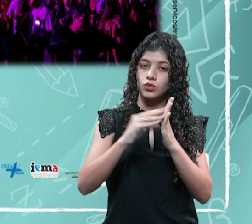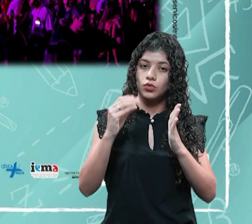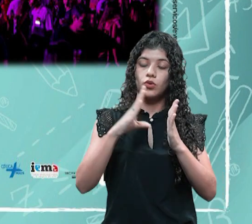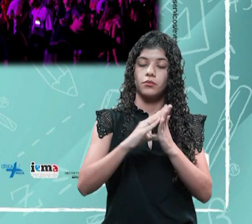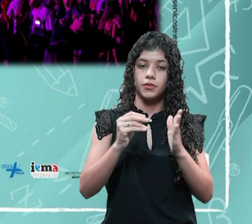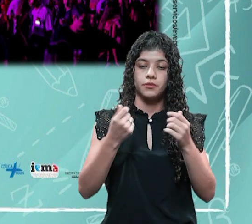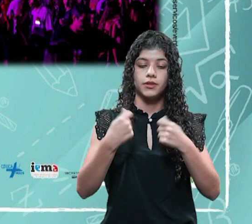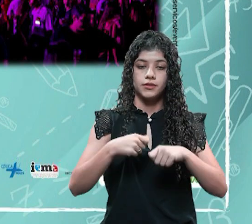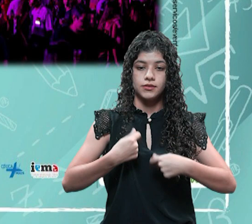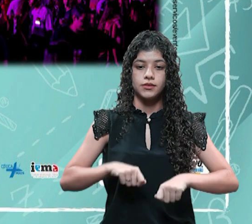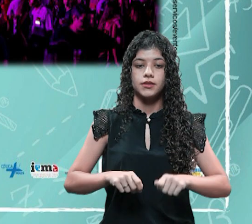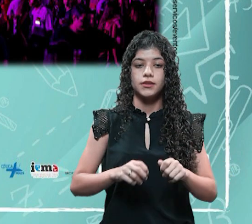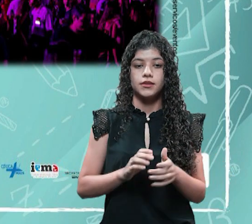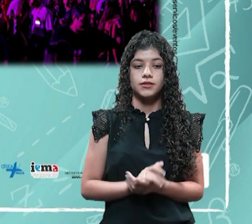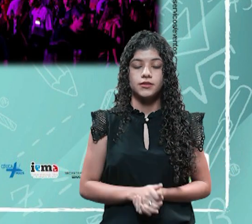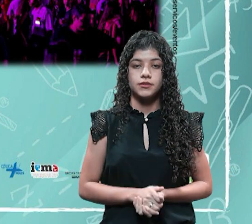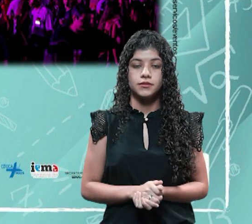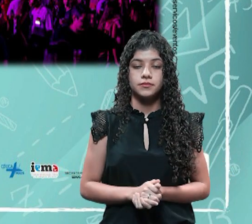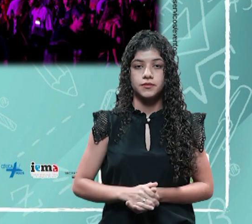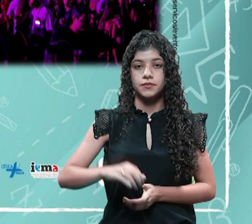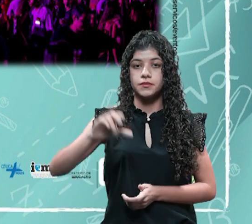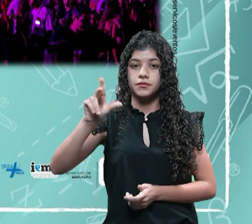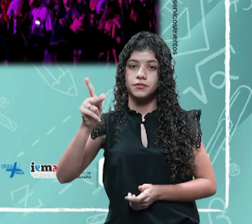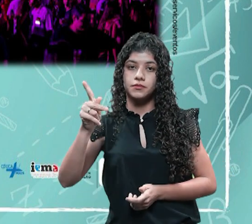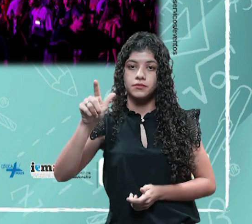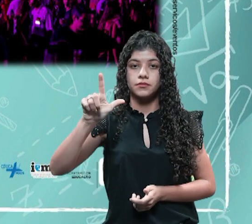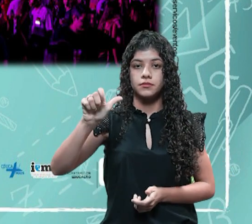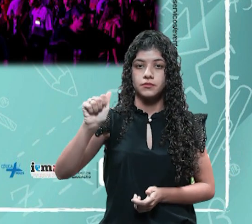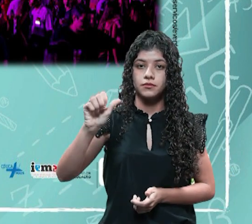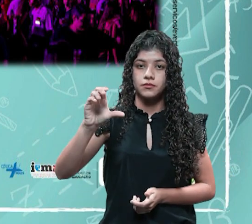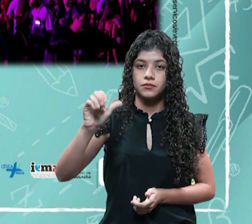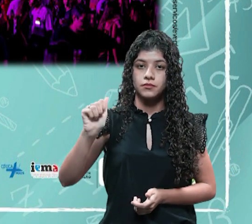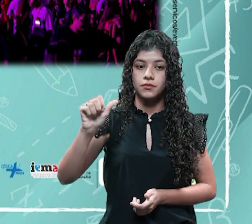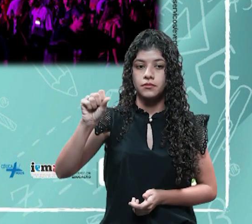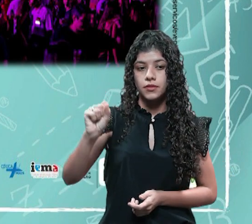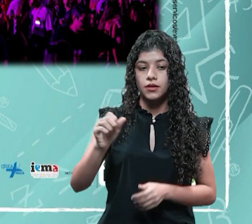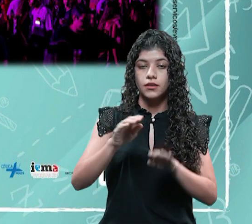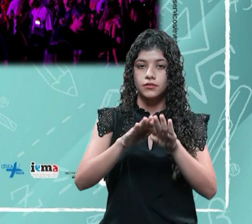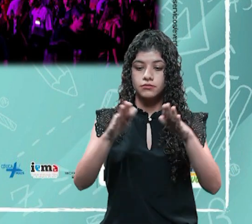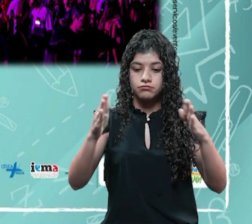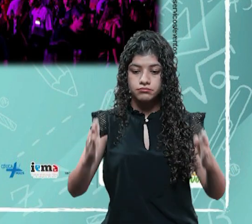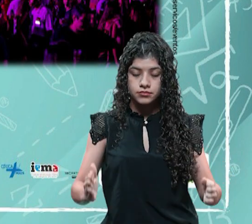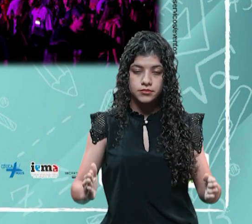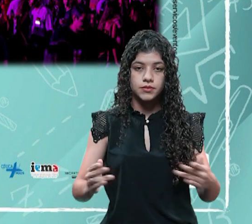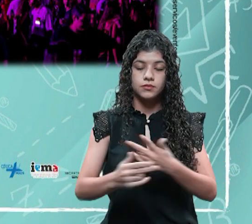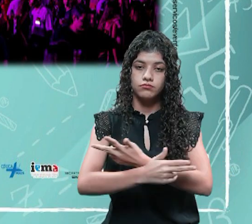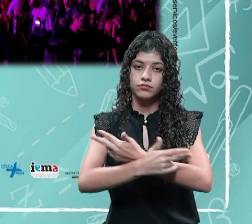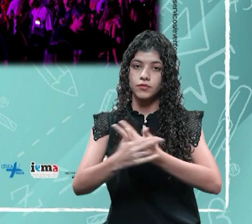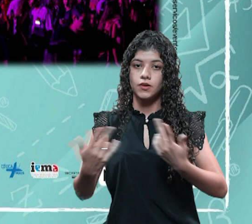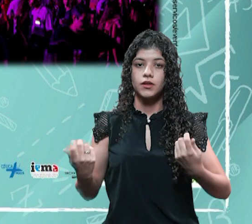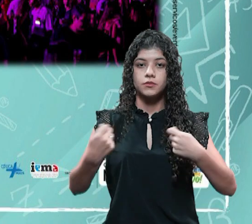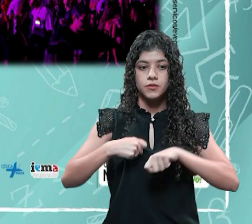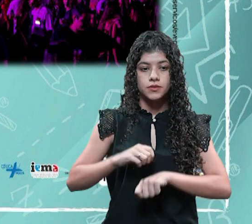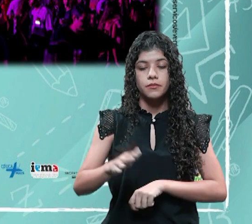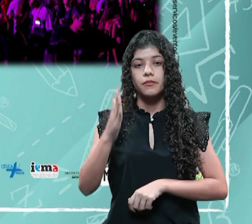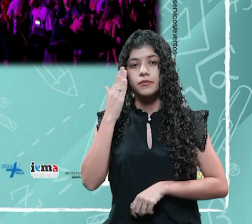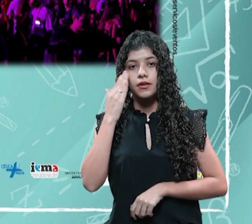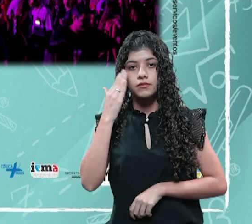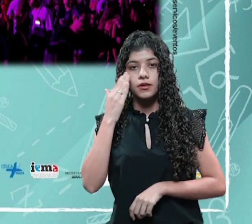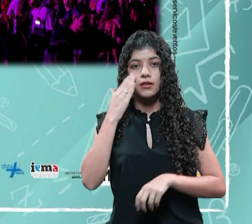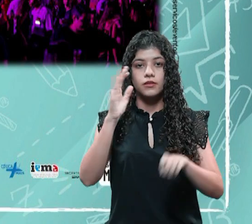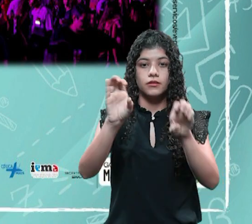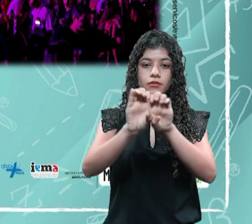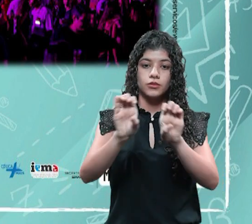A gente sempre precisa, placas indicativas de mesas e entre outros, né? A gente tem que pensar nessa questão da